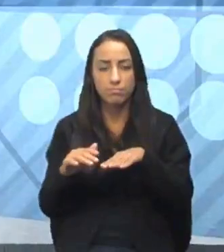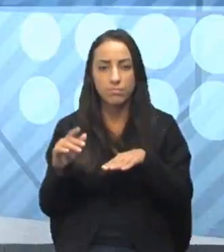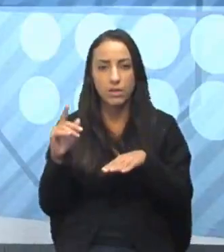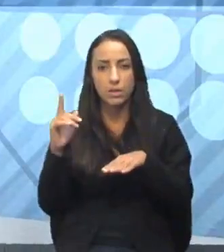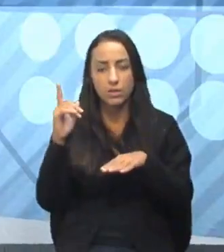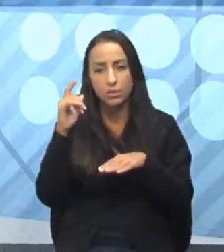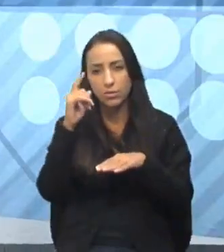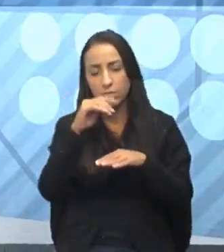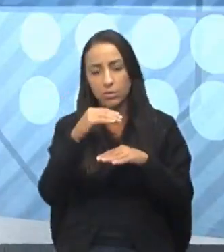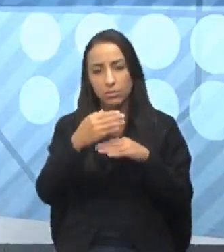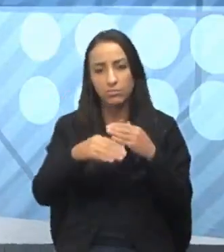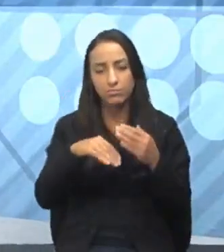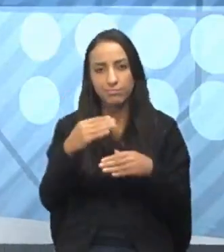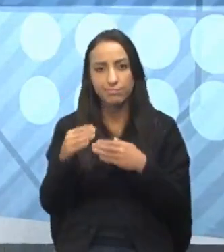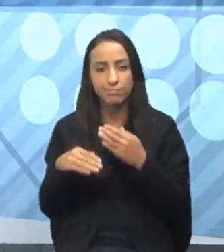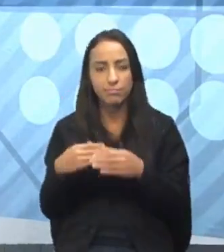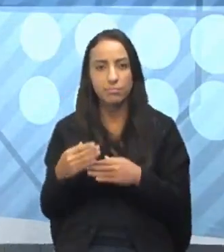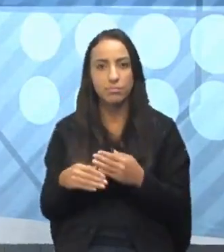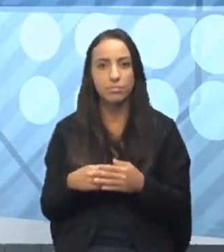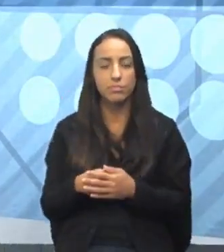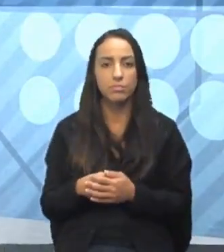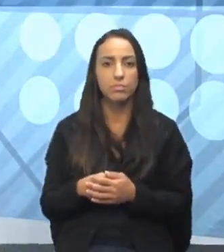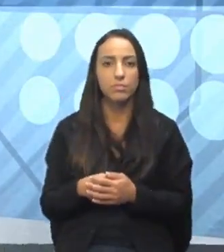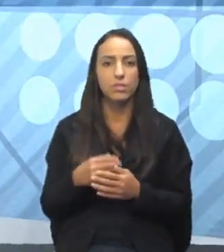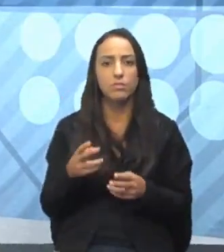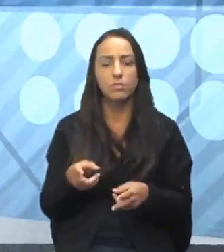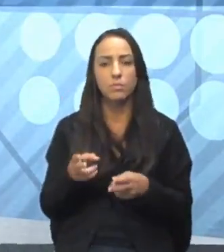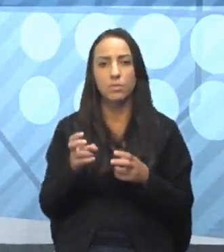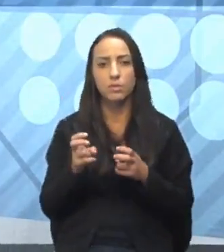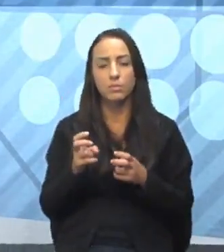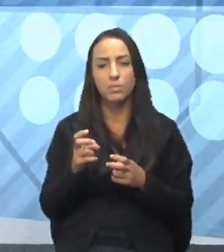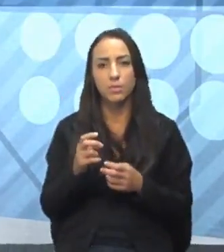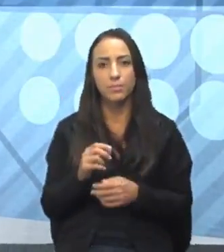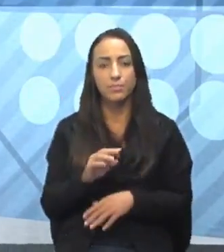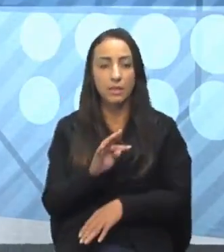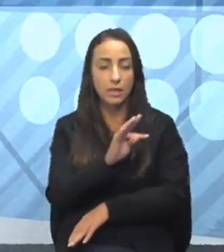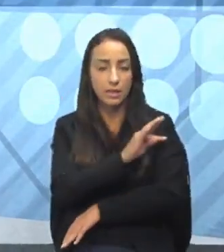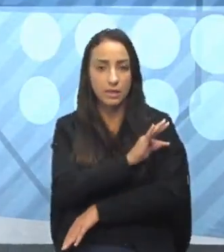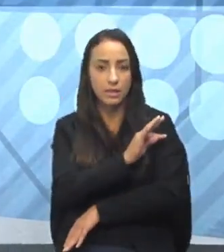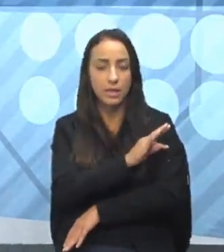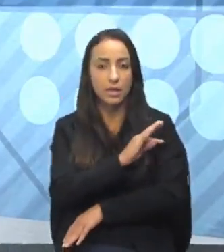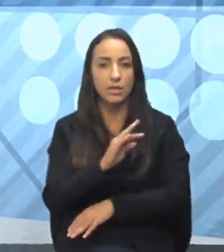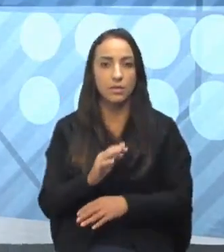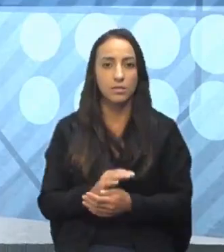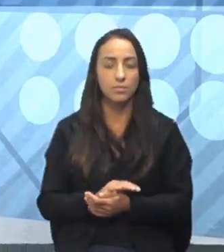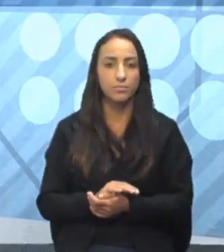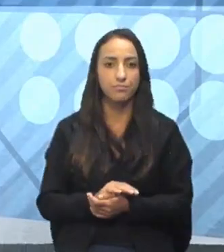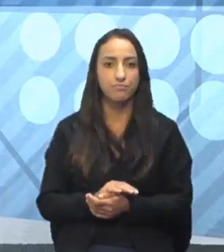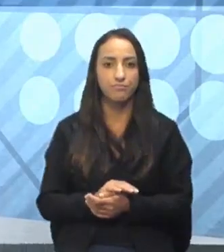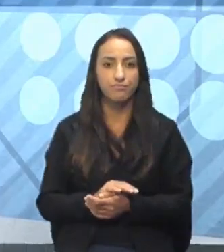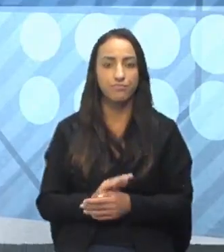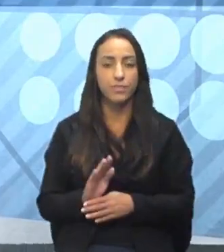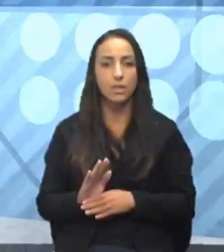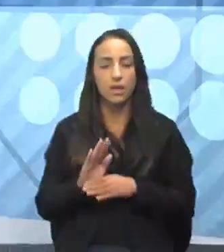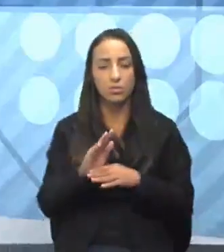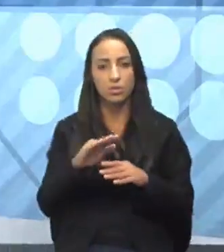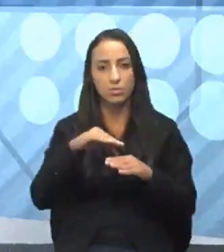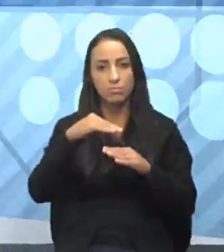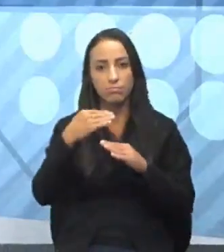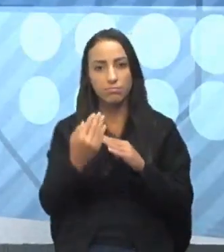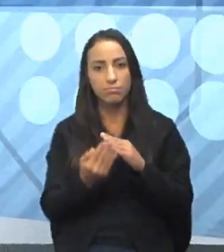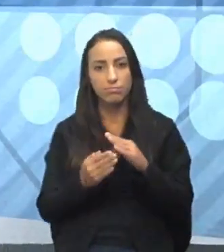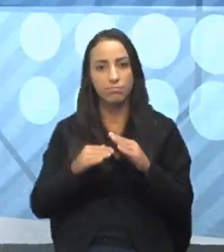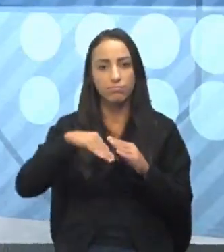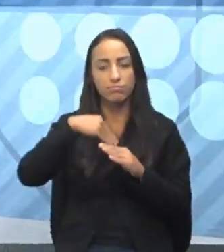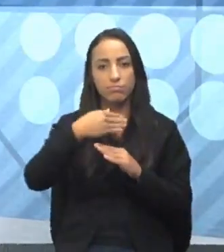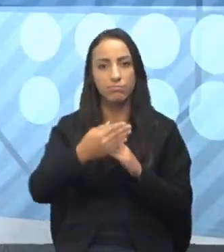na realização desses curativos. E aí você vai perceber que com a técnica, a cobertura dessas